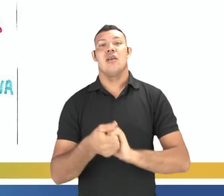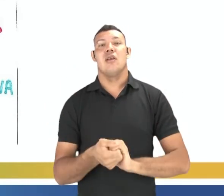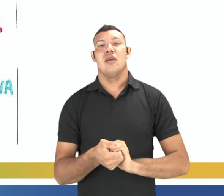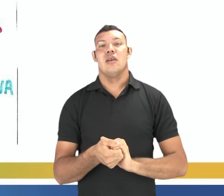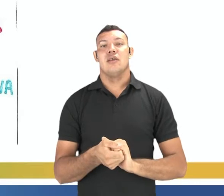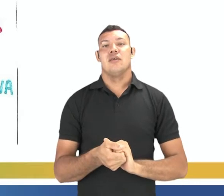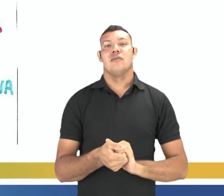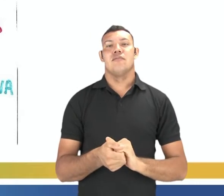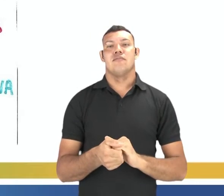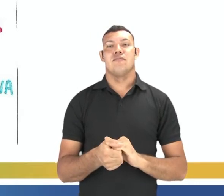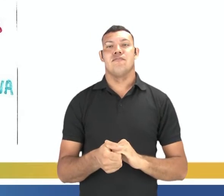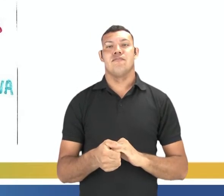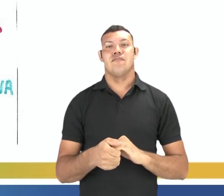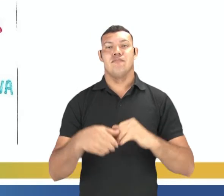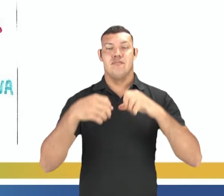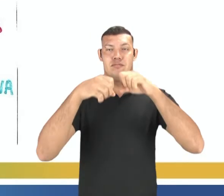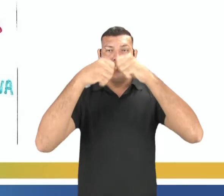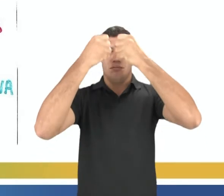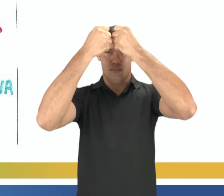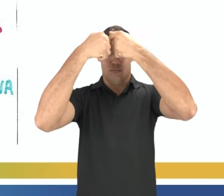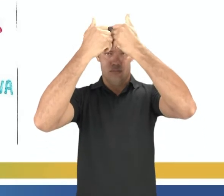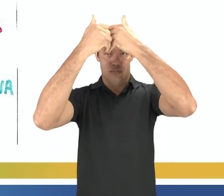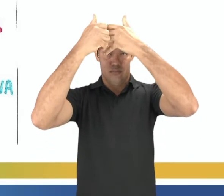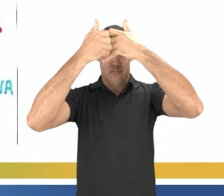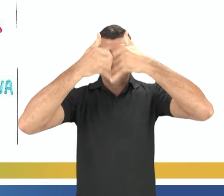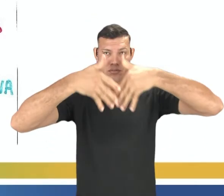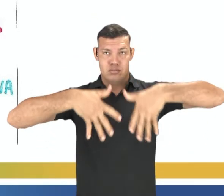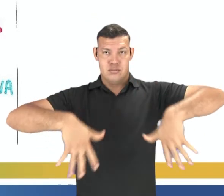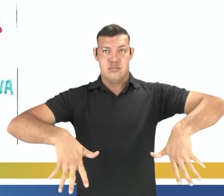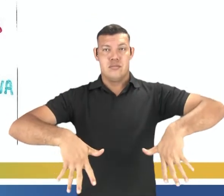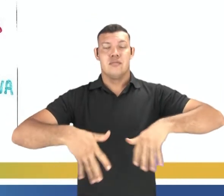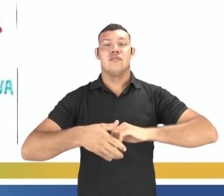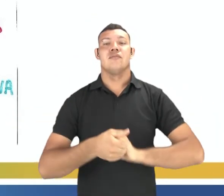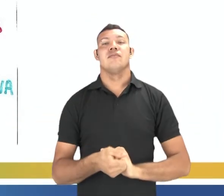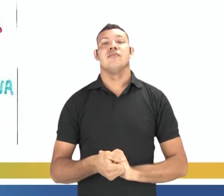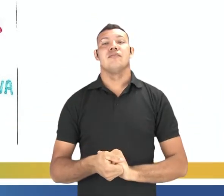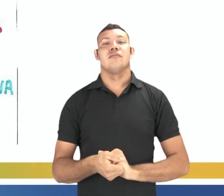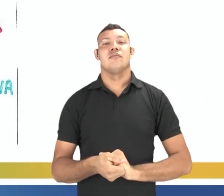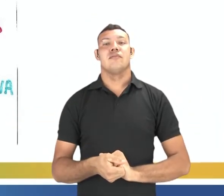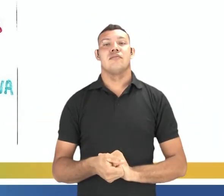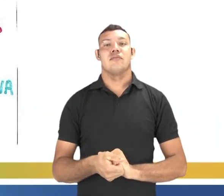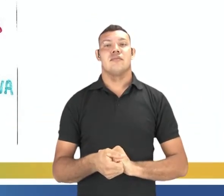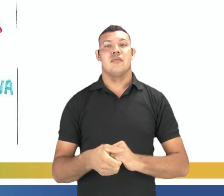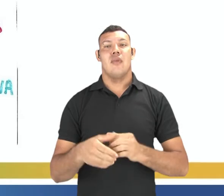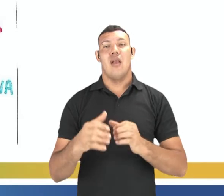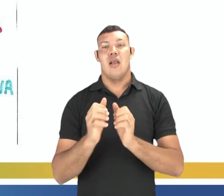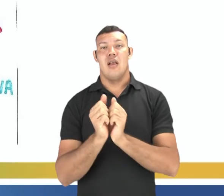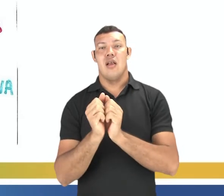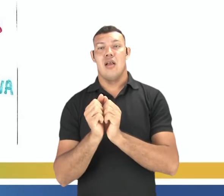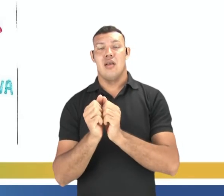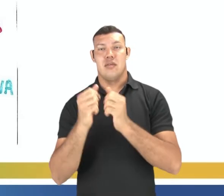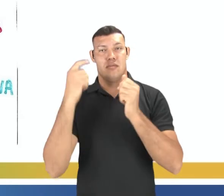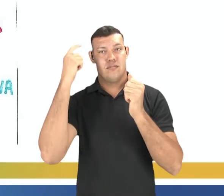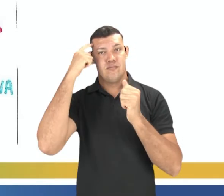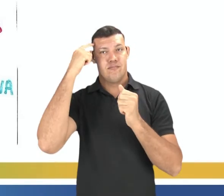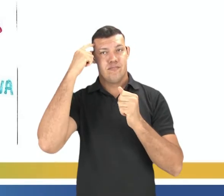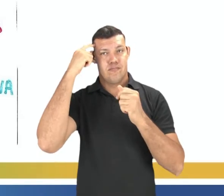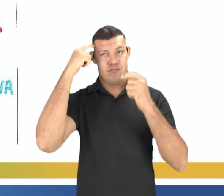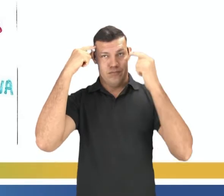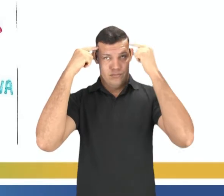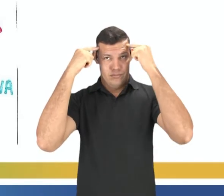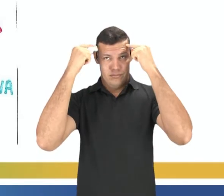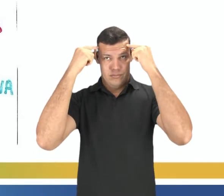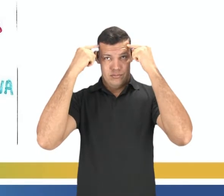nervoso periférico, do encefalo. Também temos a caixa craniana, que ela